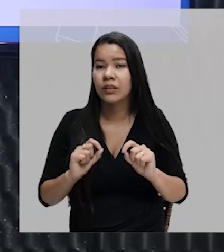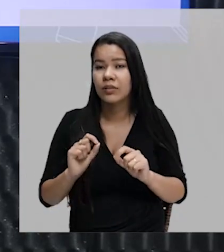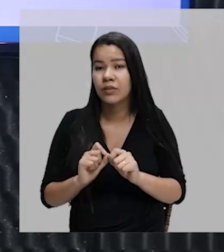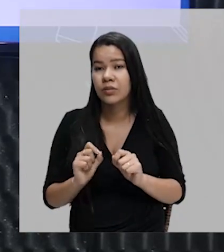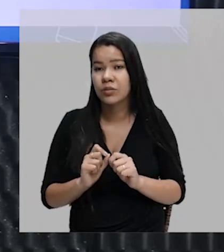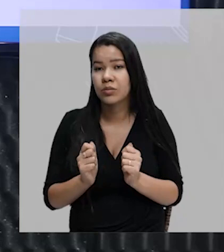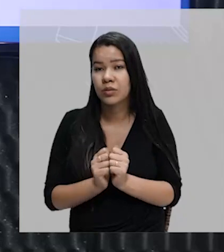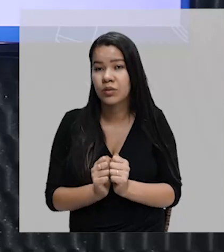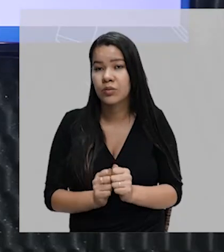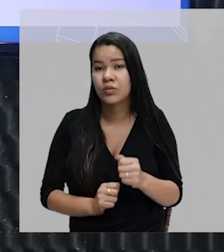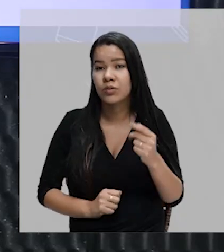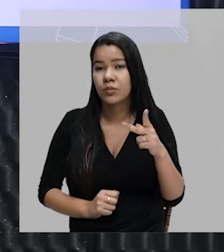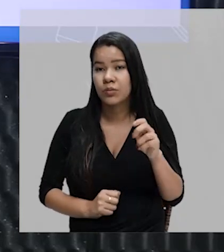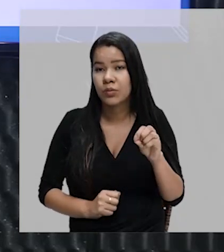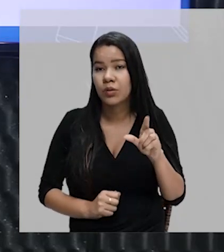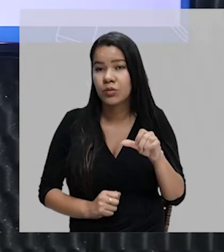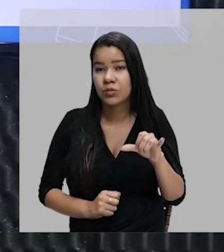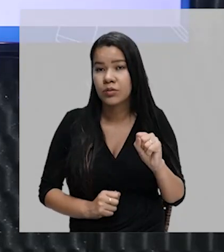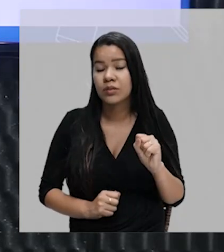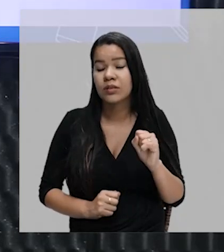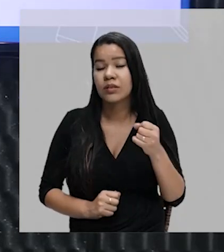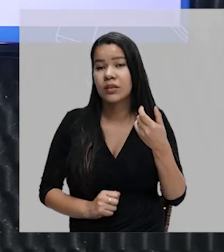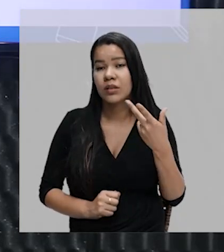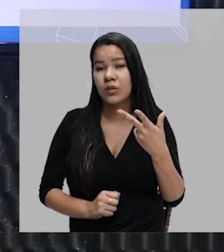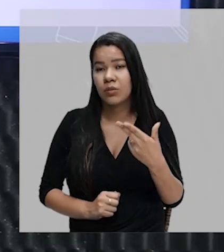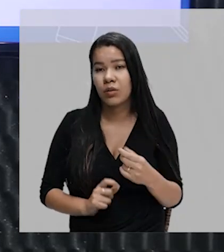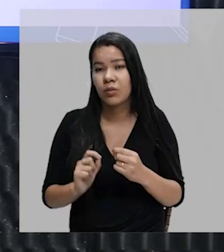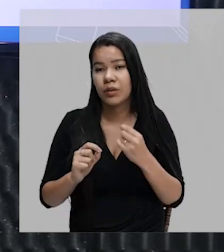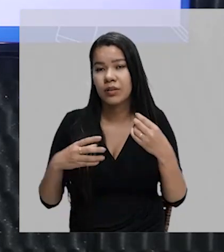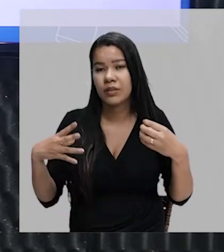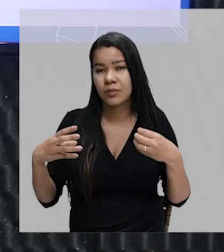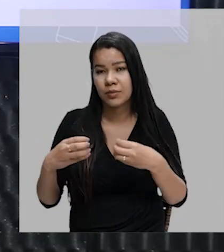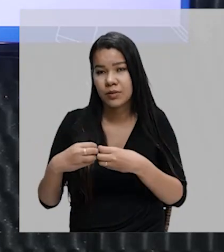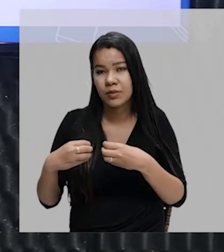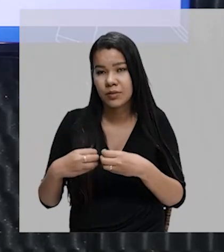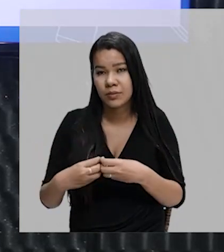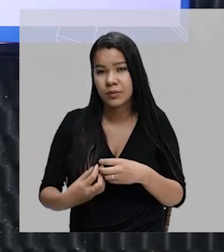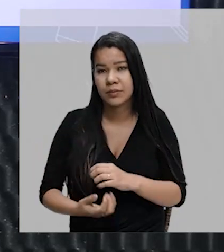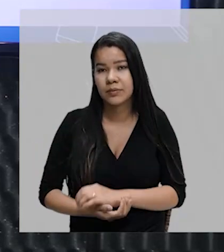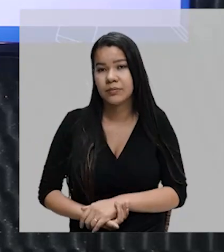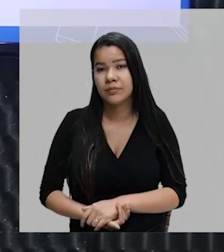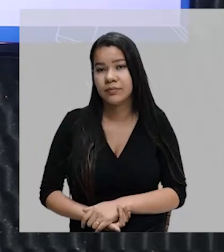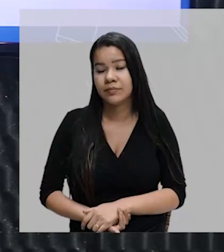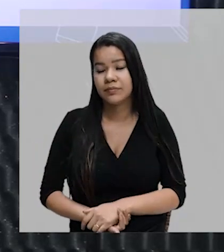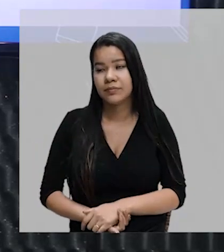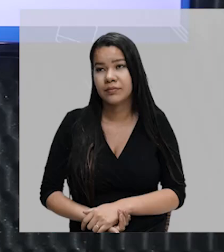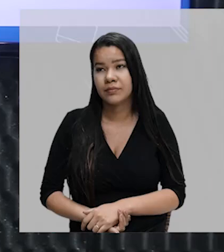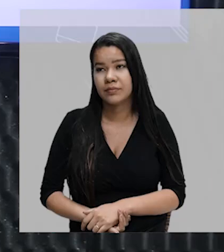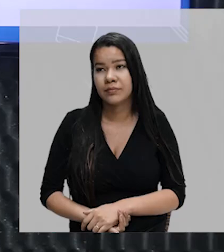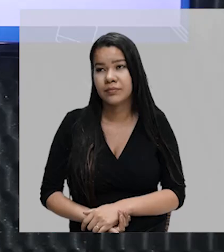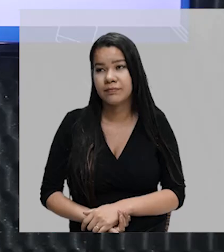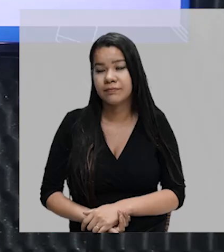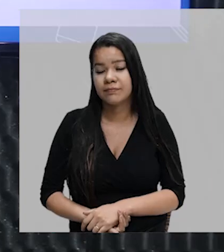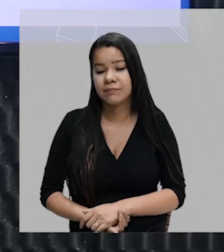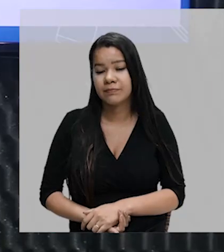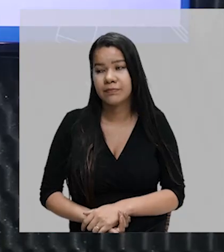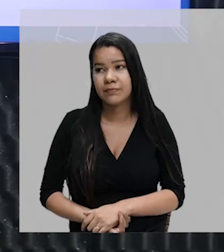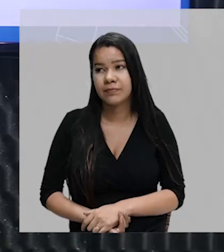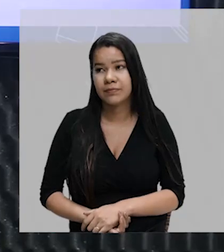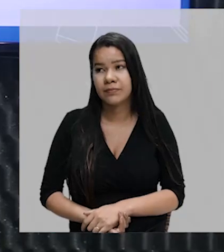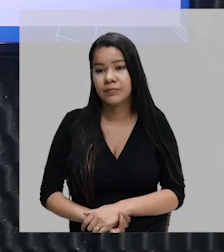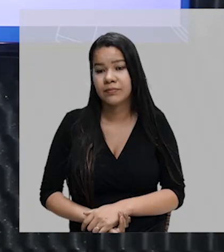polos iguais com aquele que se aproxima, né, do condutor, né, que o ímã se aproxima do condutor. Então vai gerar ali a repulsão.